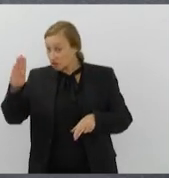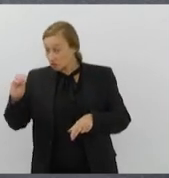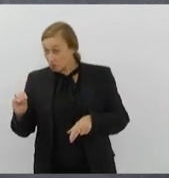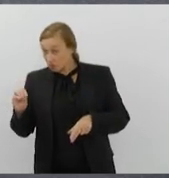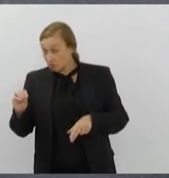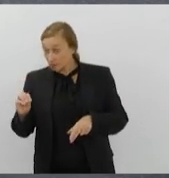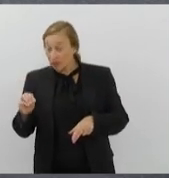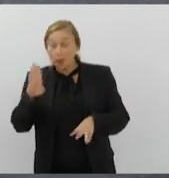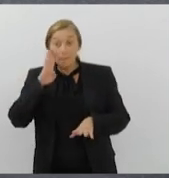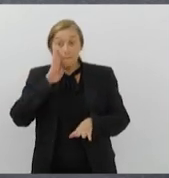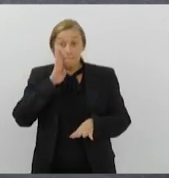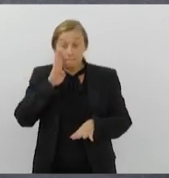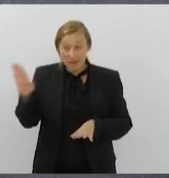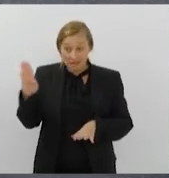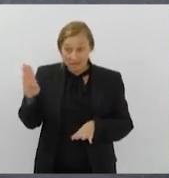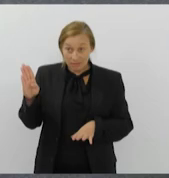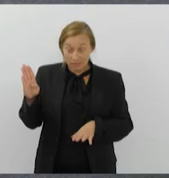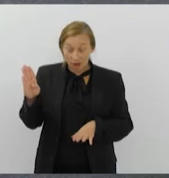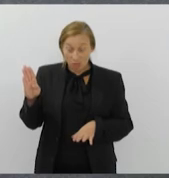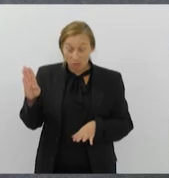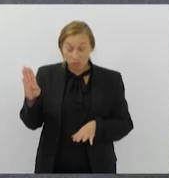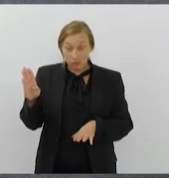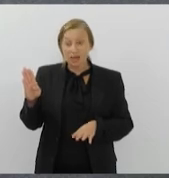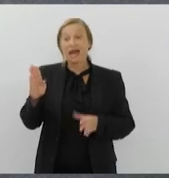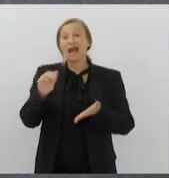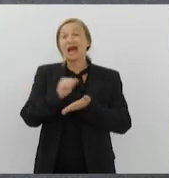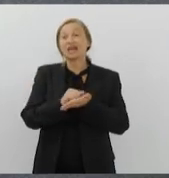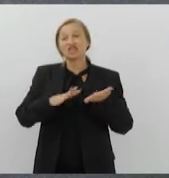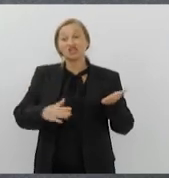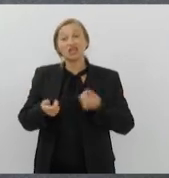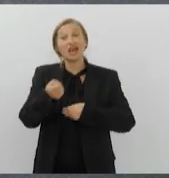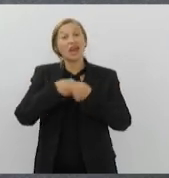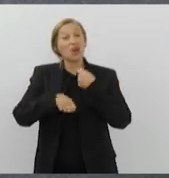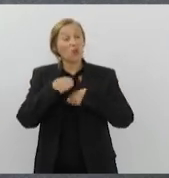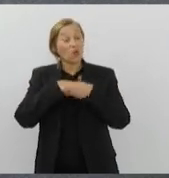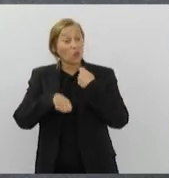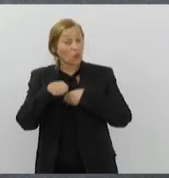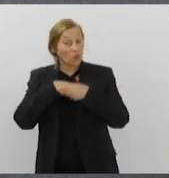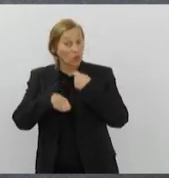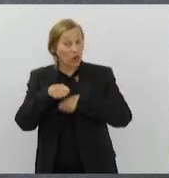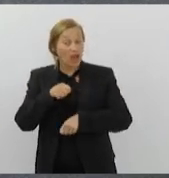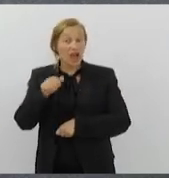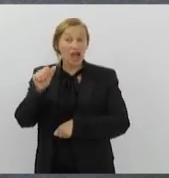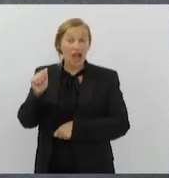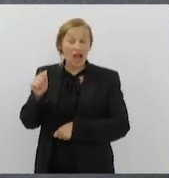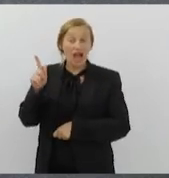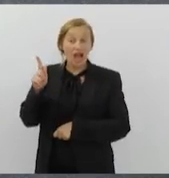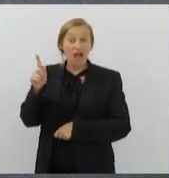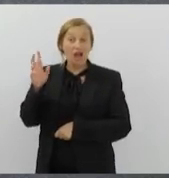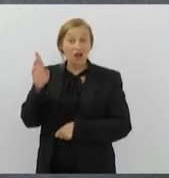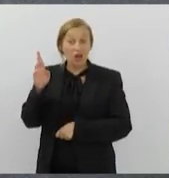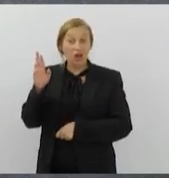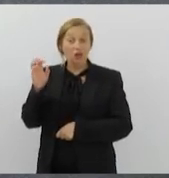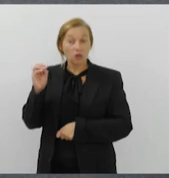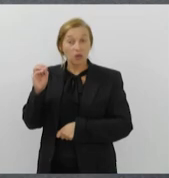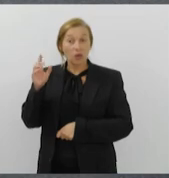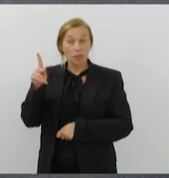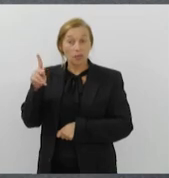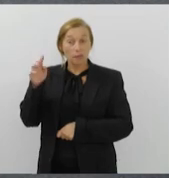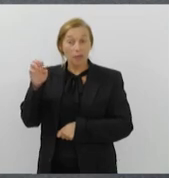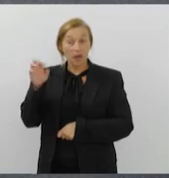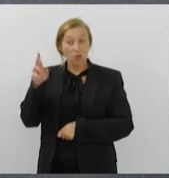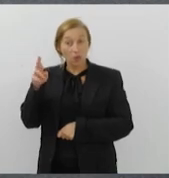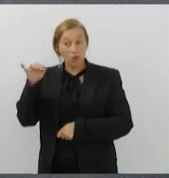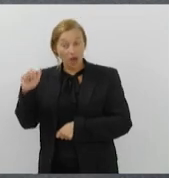sua principal atividade econômica a agropecuária, também é vizinho